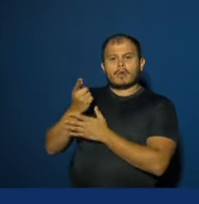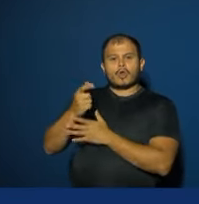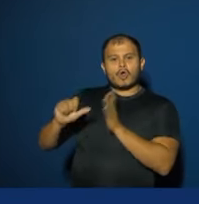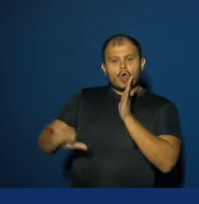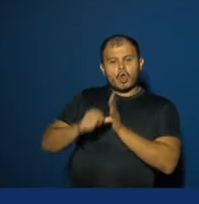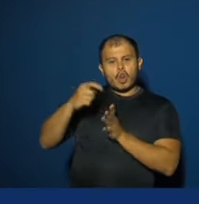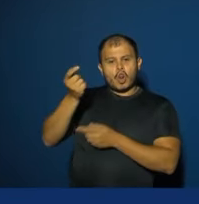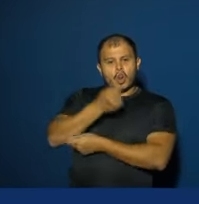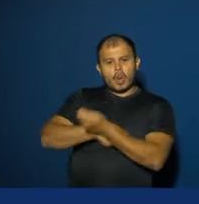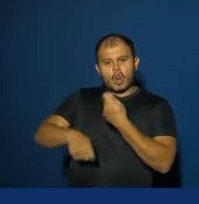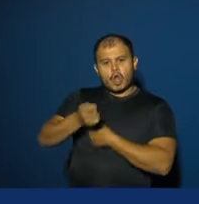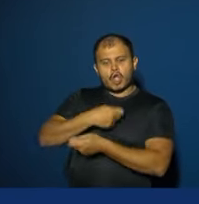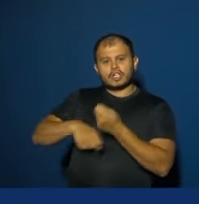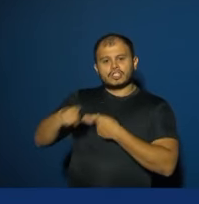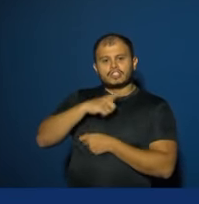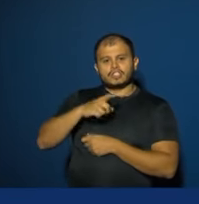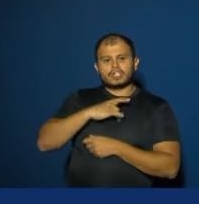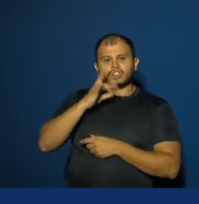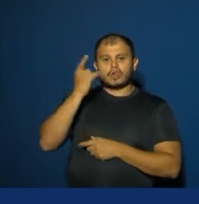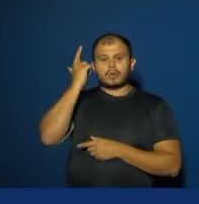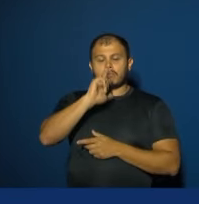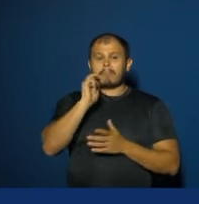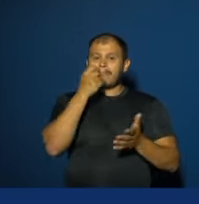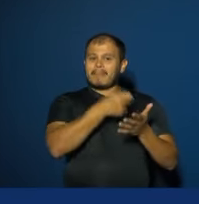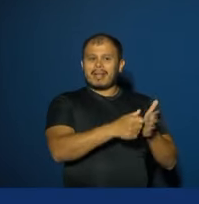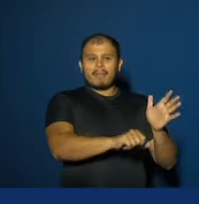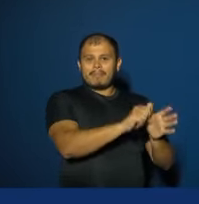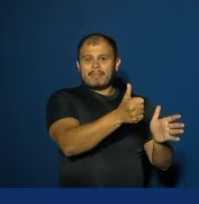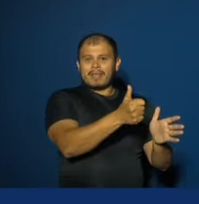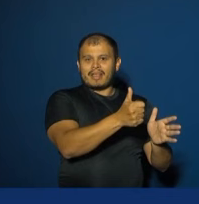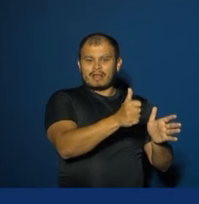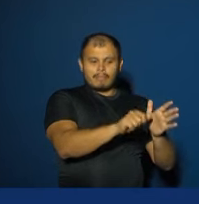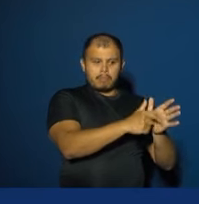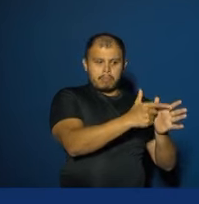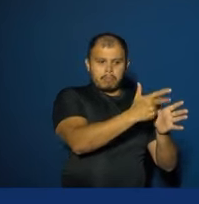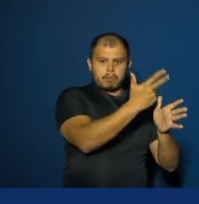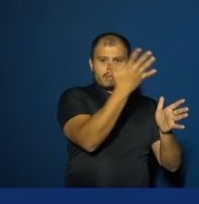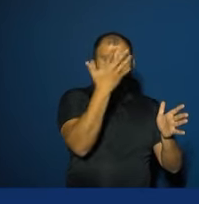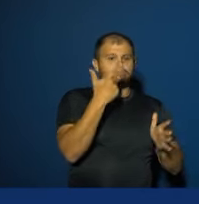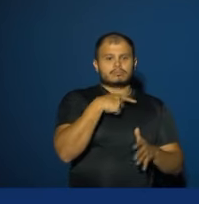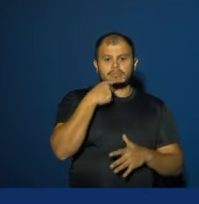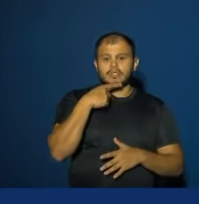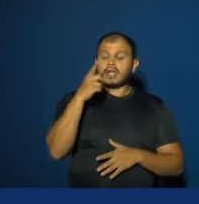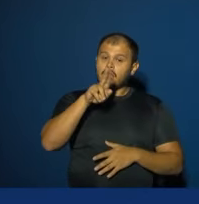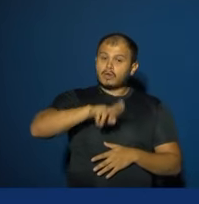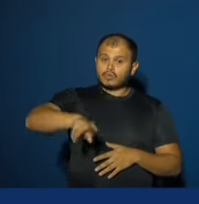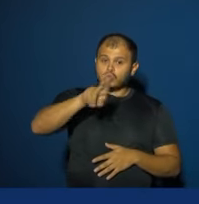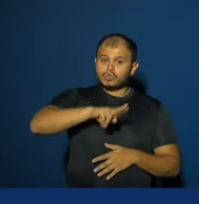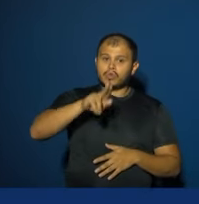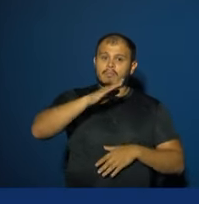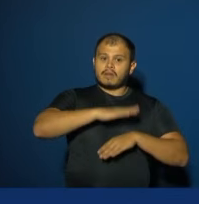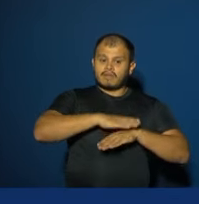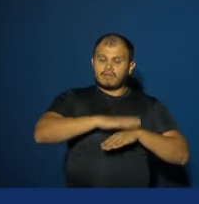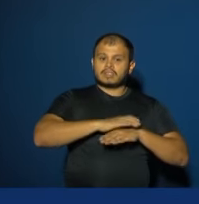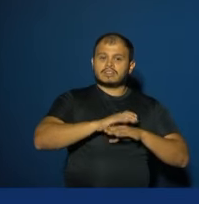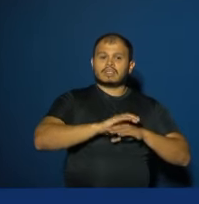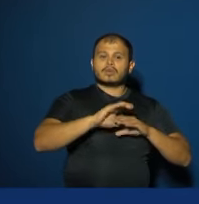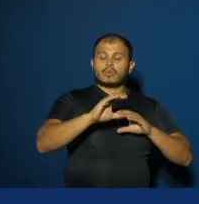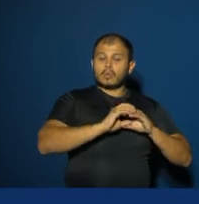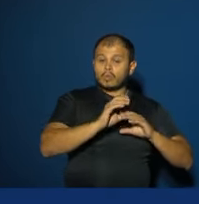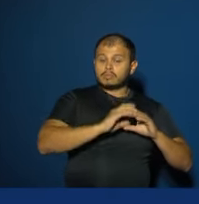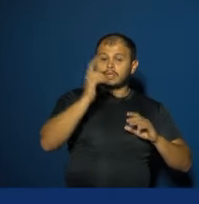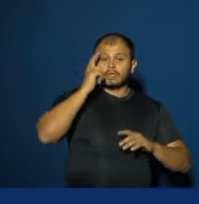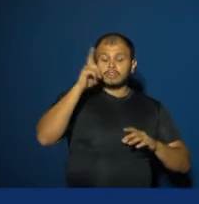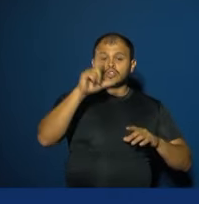em Franca ela só tinha o dinheiro para pagar a primeira prestação e ela ousou fazer uma uma um concurso na rádio para